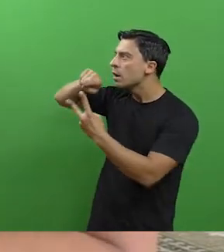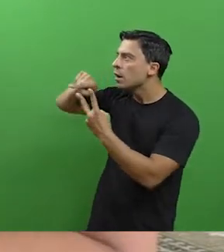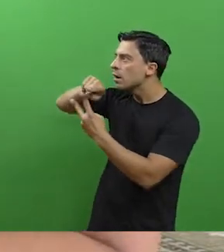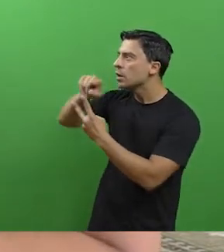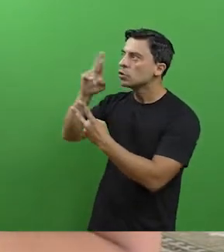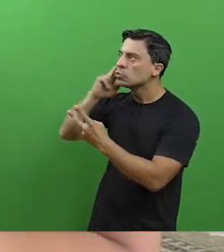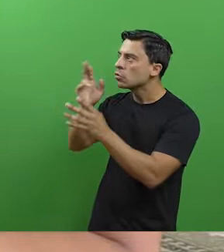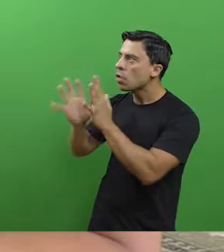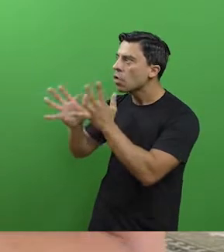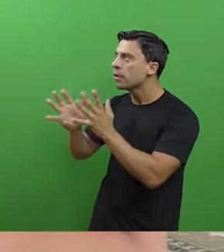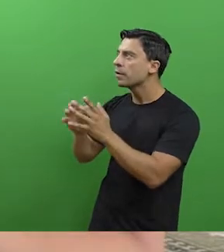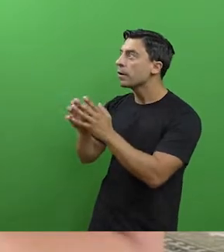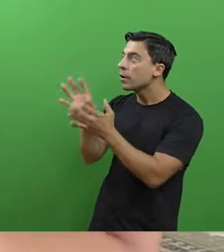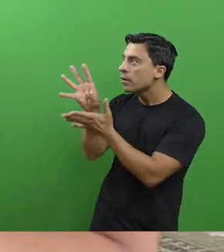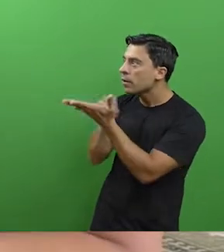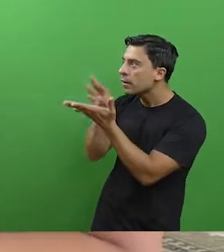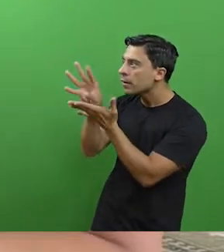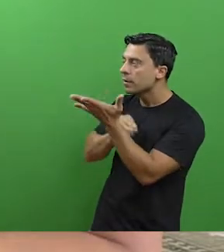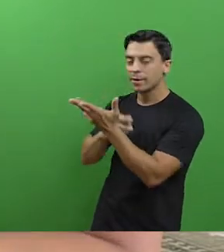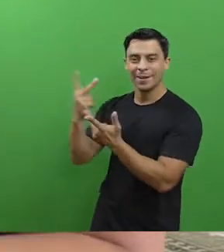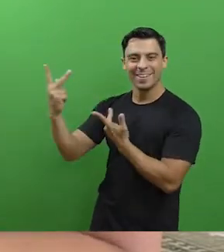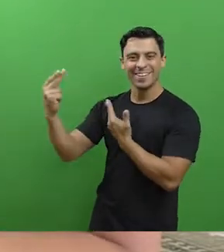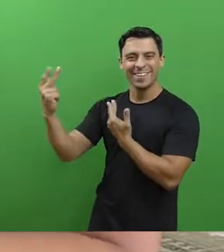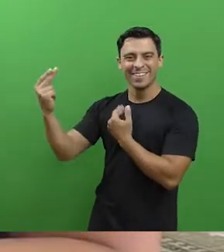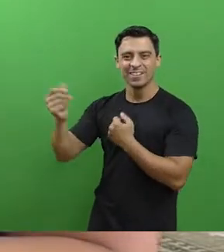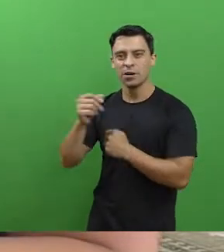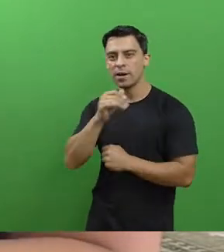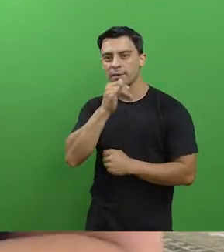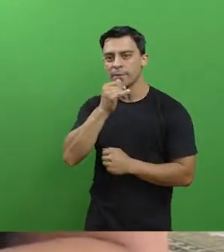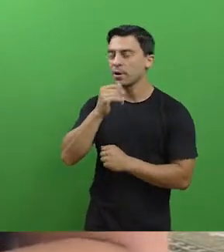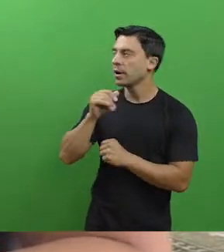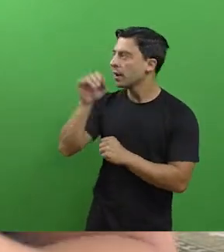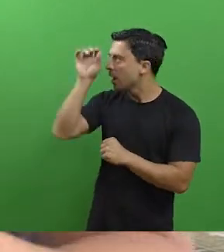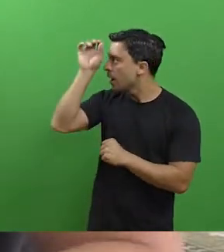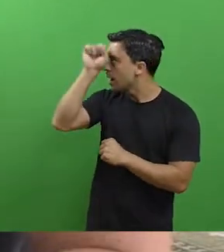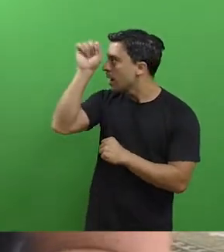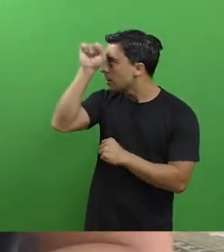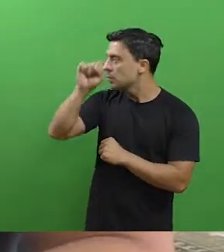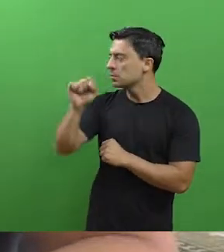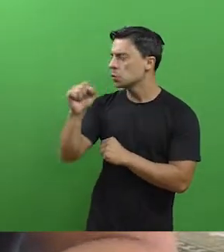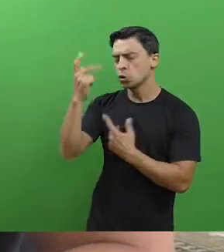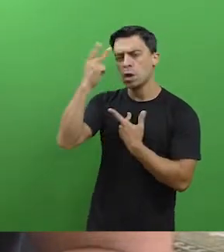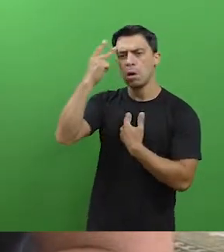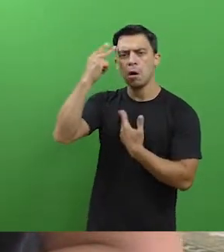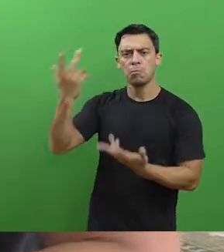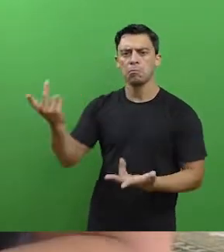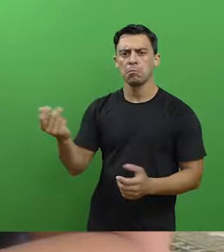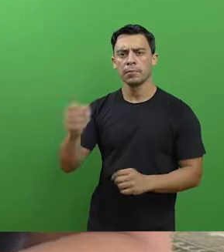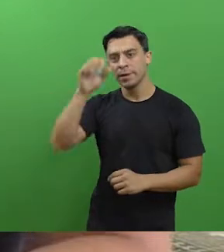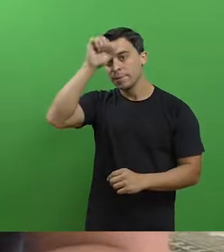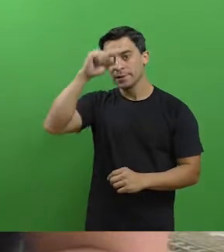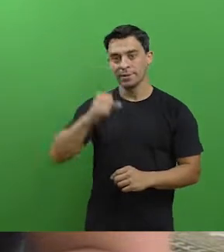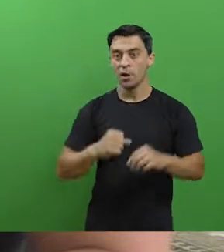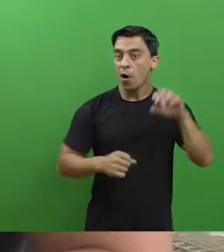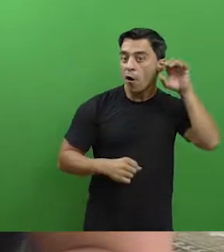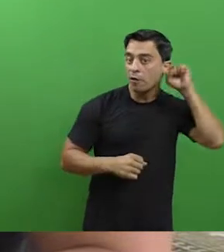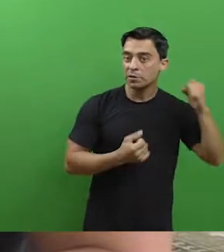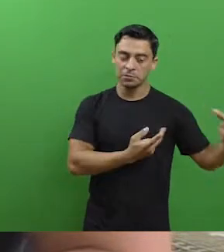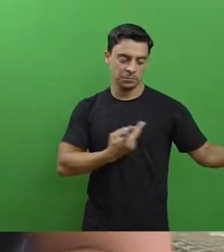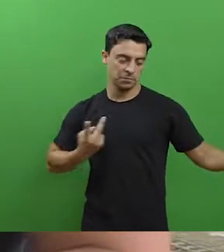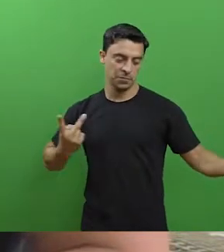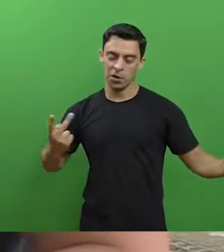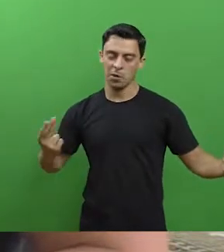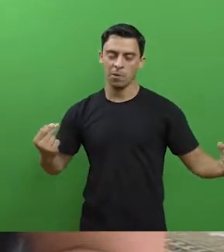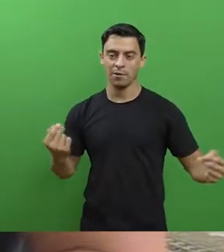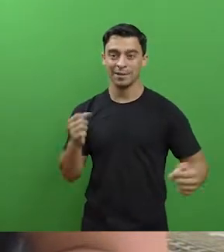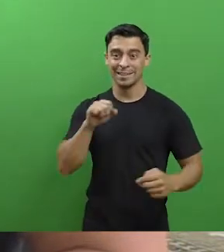os sinaizinhos e vai começar a aprender a língua de sinais. Então ele aprende naturalmente, como um ouvinte. Então se o surdo tiver contato com a língua